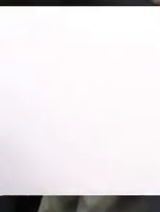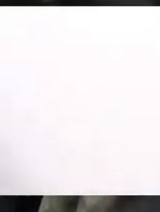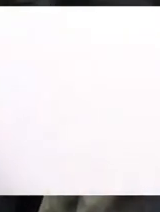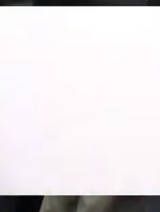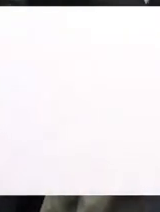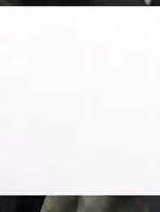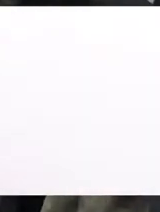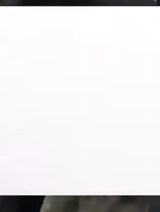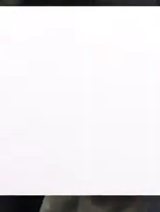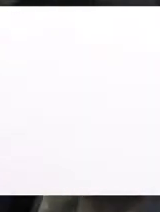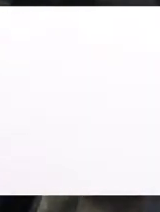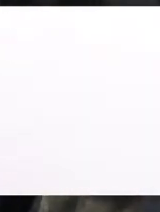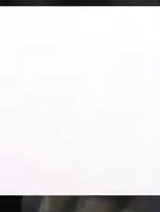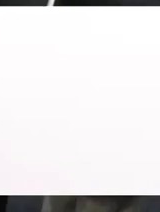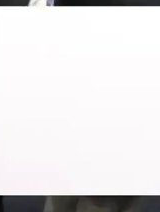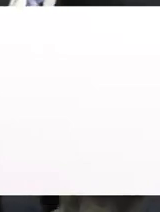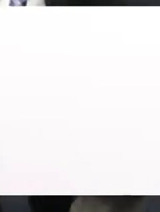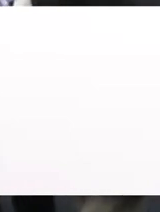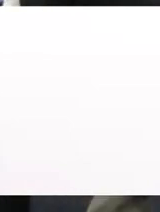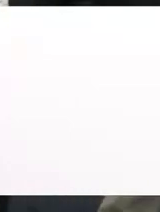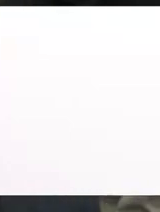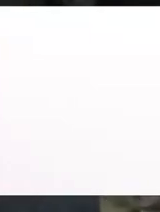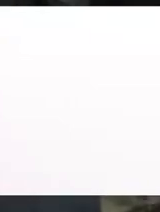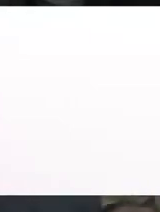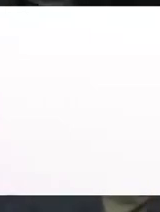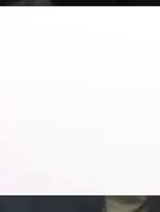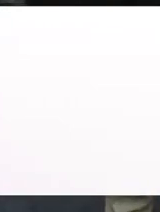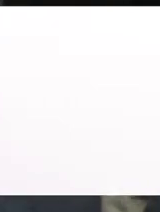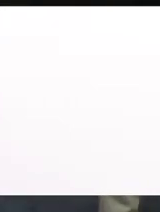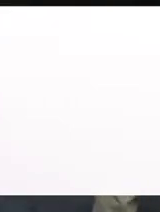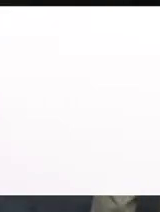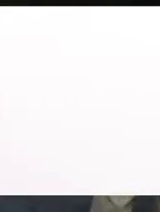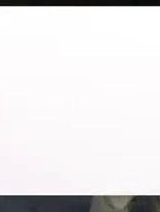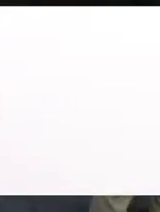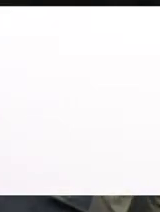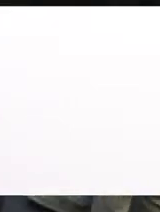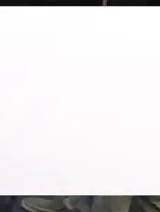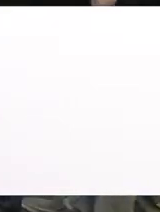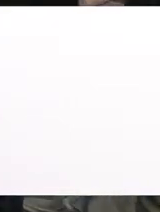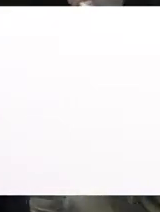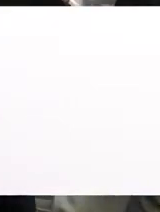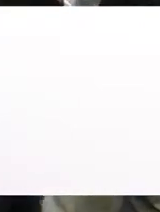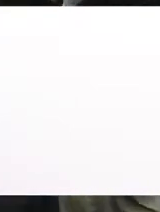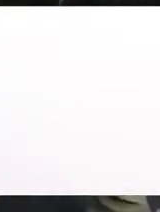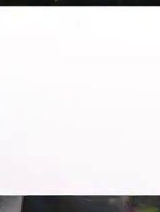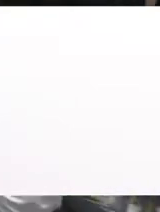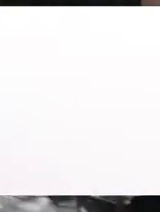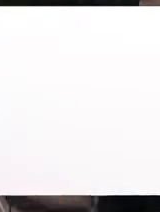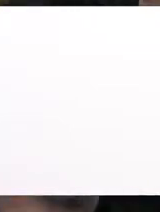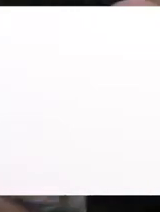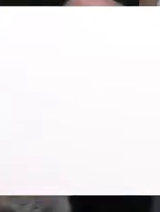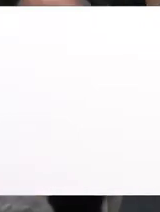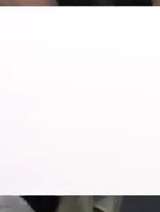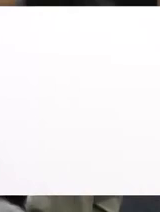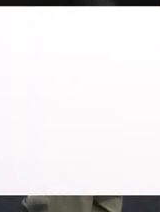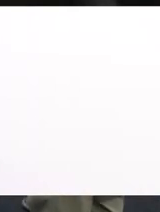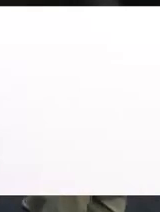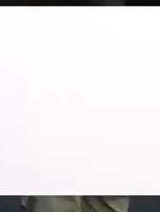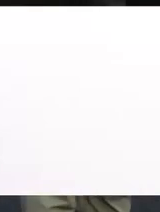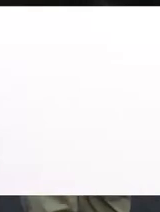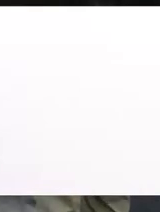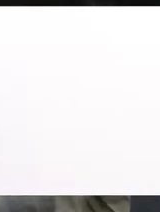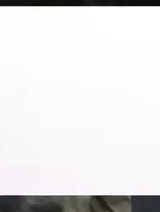a e por último não não menos importante agradecer o meu gabinete a gabinete da presidência